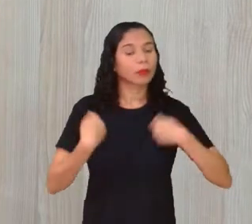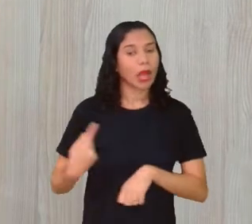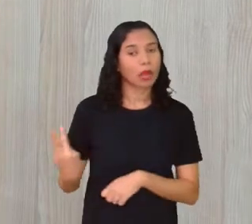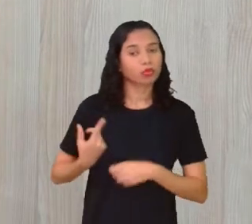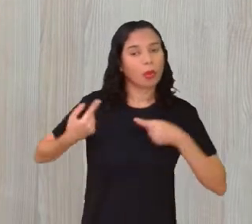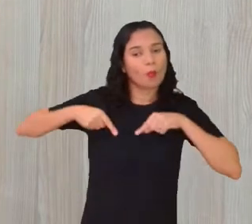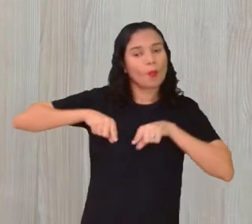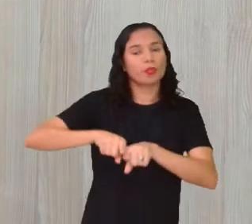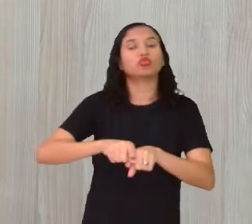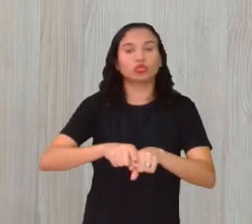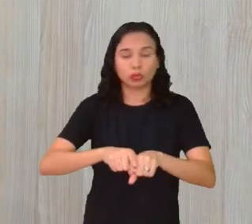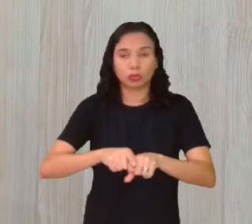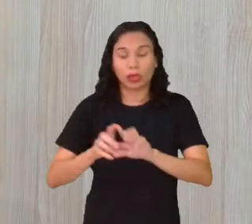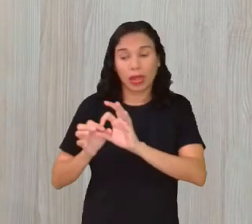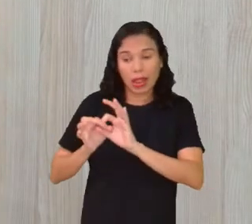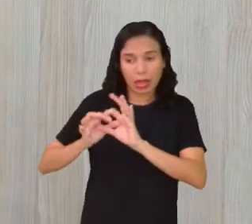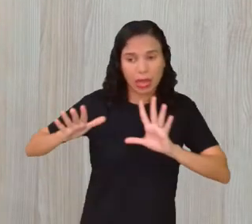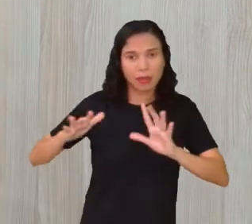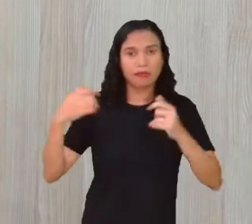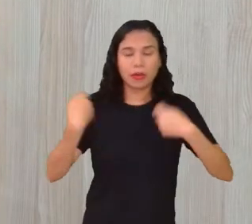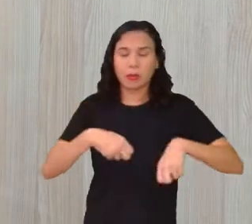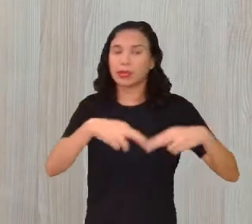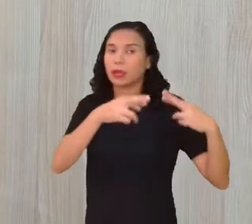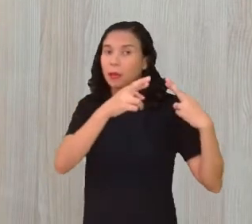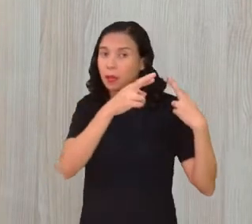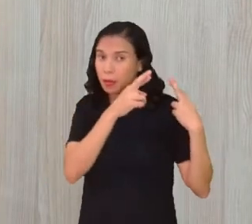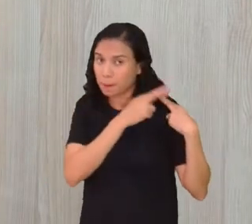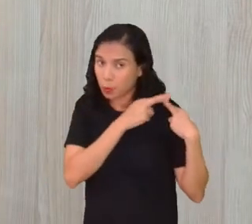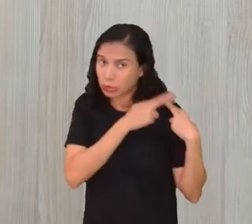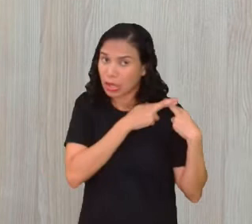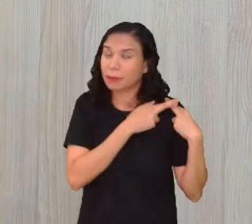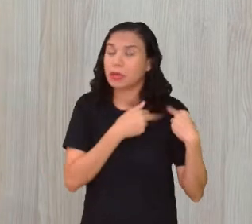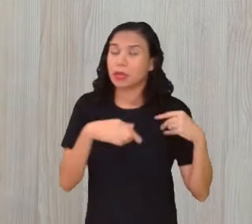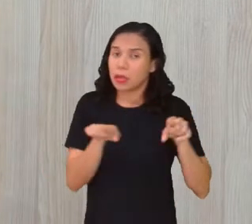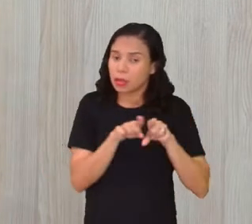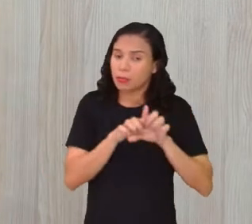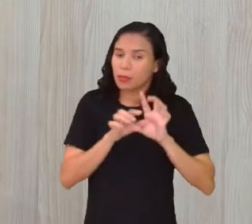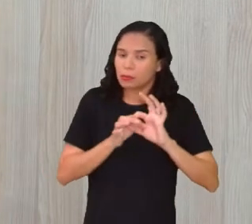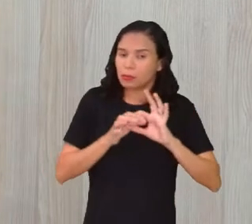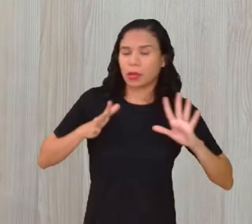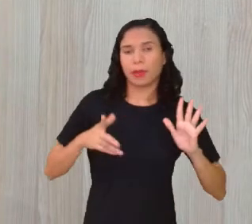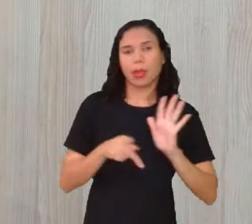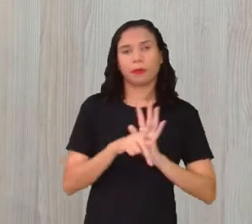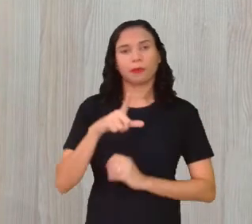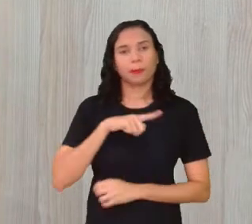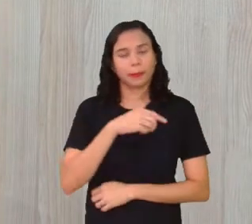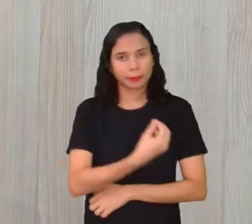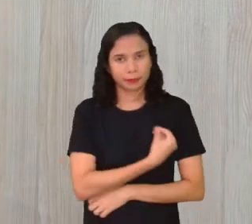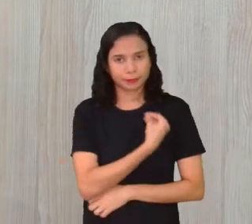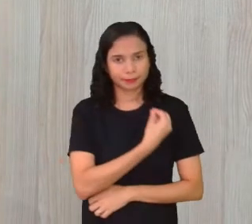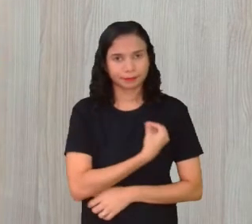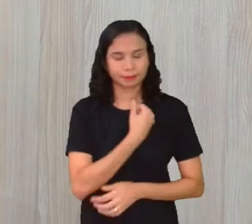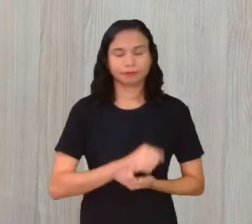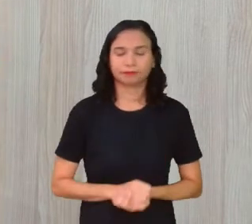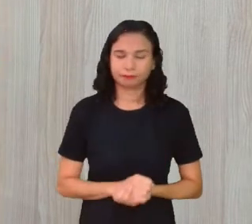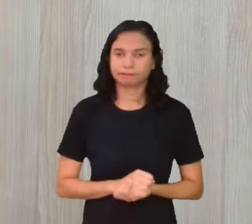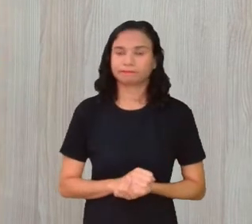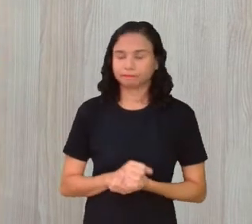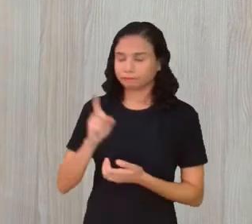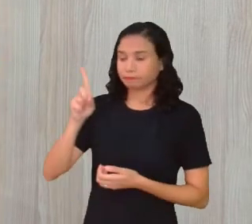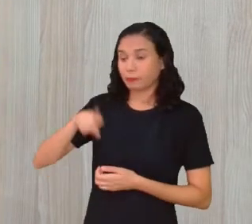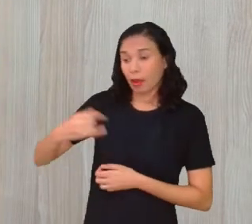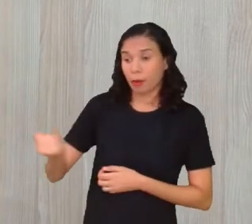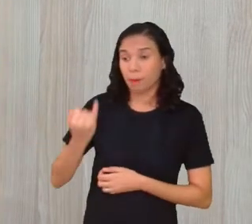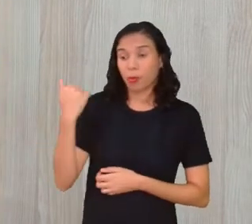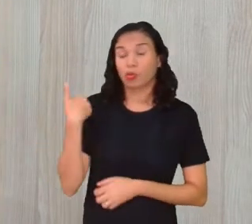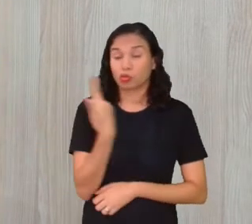caminham juntas. Então, se eu sou livre para me expressar, eu também sou responsável com aquilo que eu estou me expressando, né? Exatamente. Então, é importante